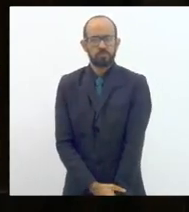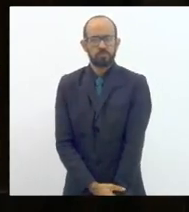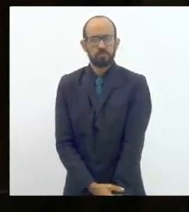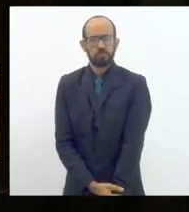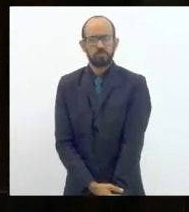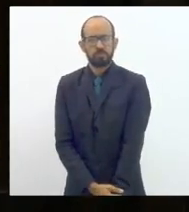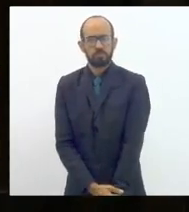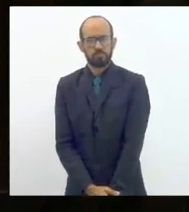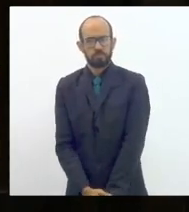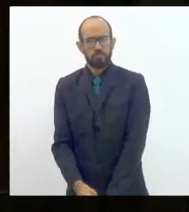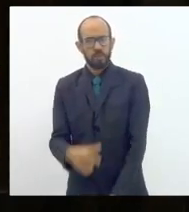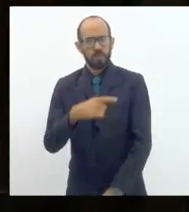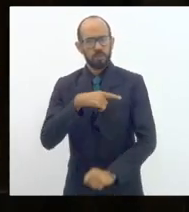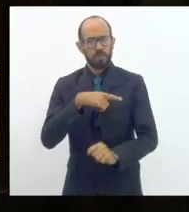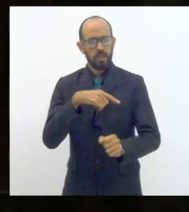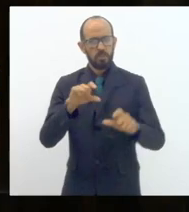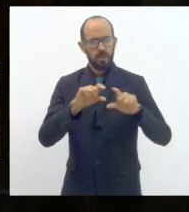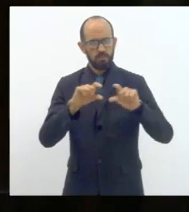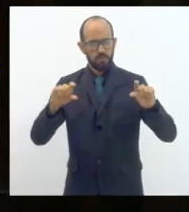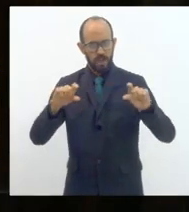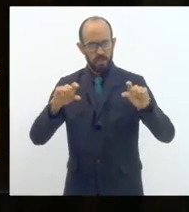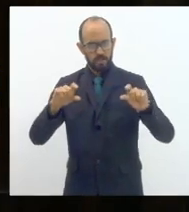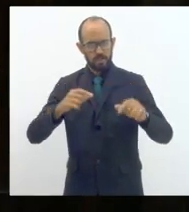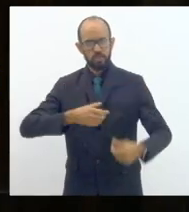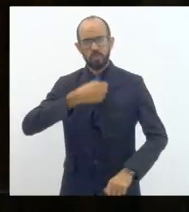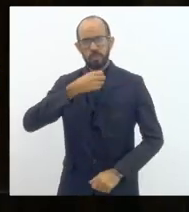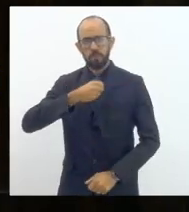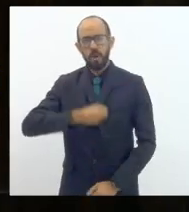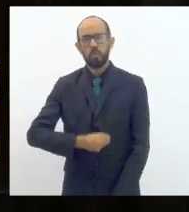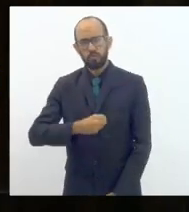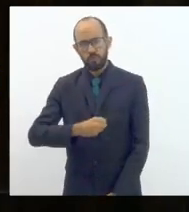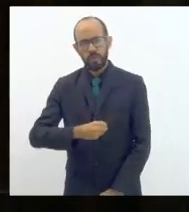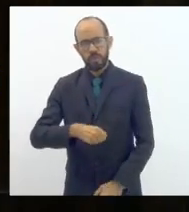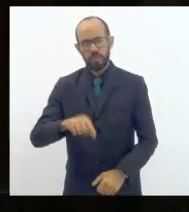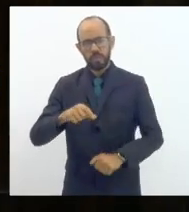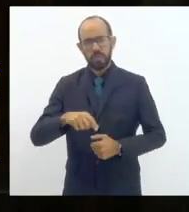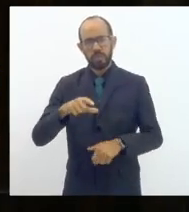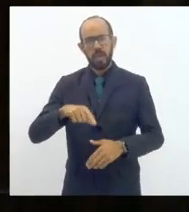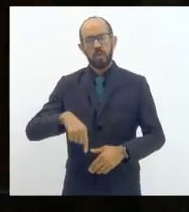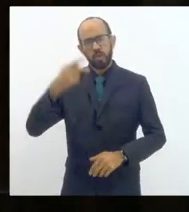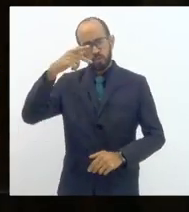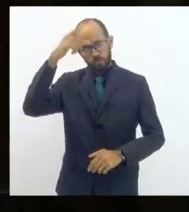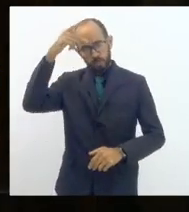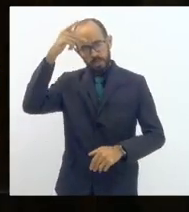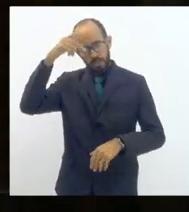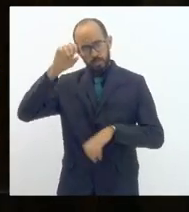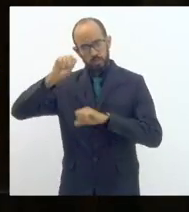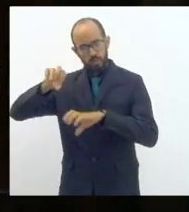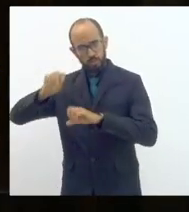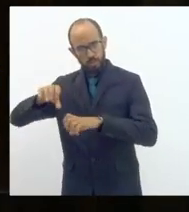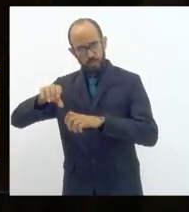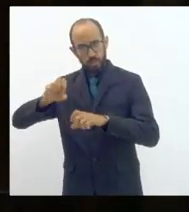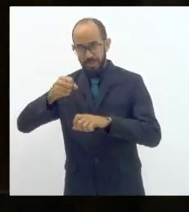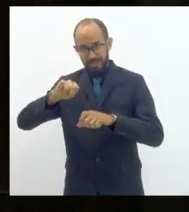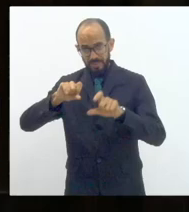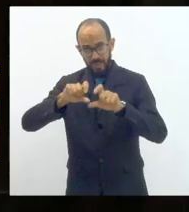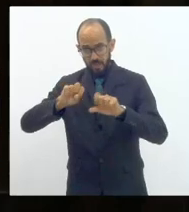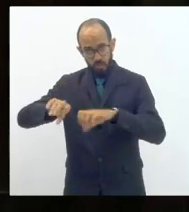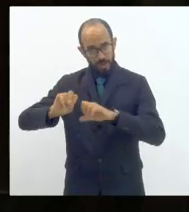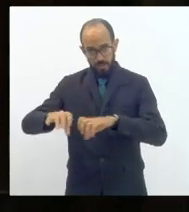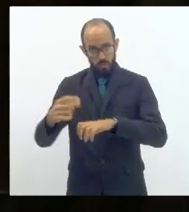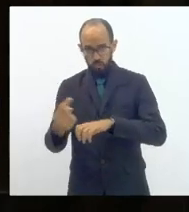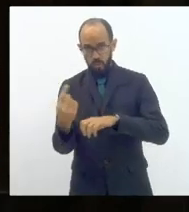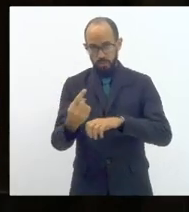Tem uma frase de Paulo Freire, né, o nosso patrono da educação, que ela diz: se a educação sozinha não transforma a